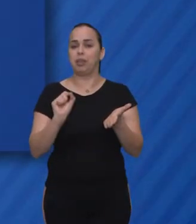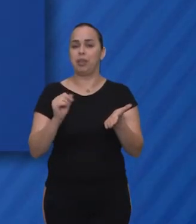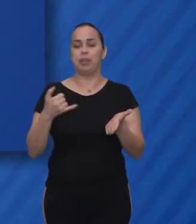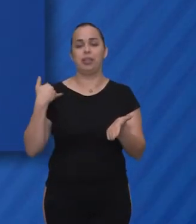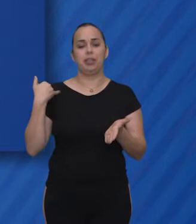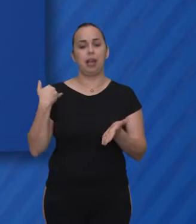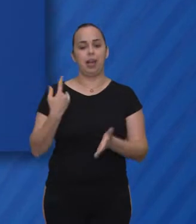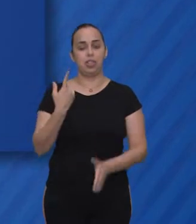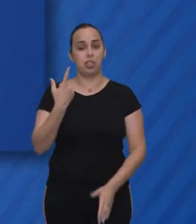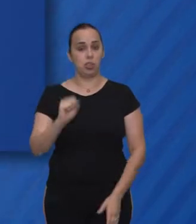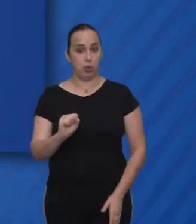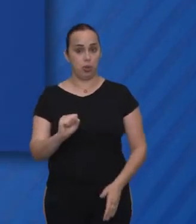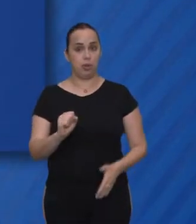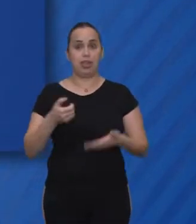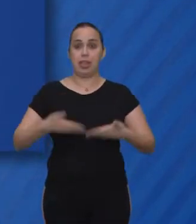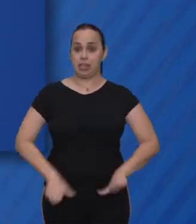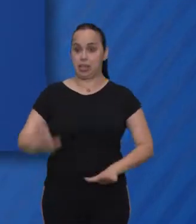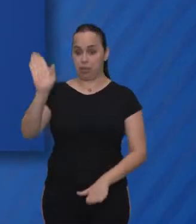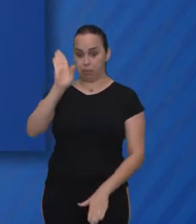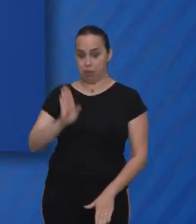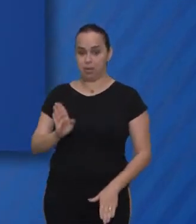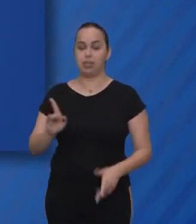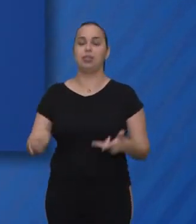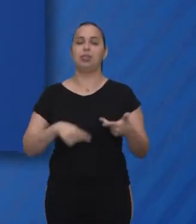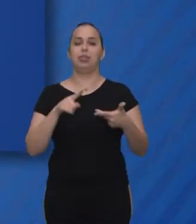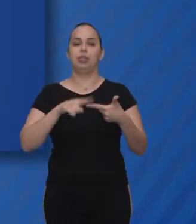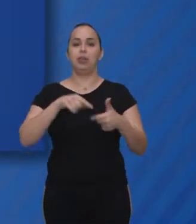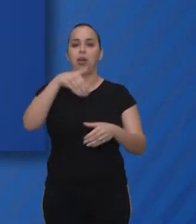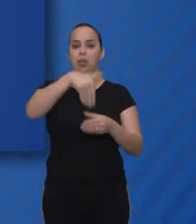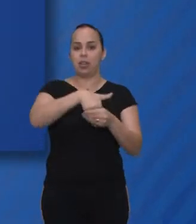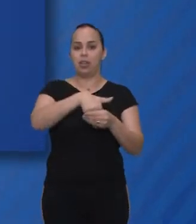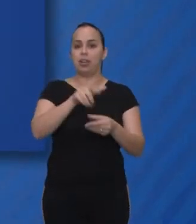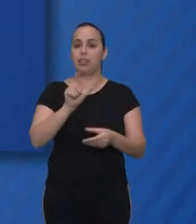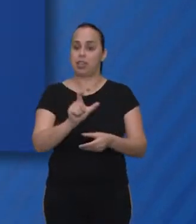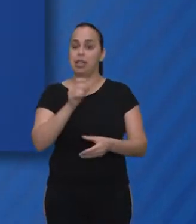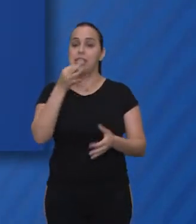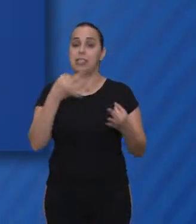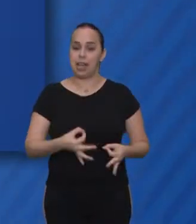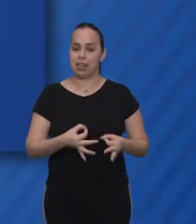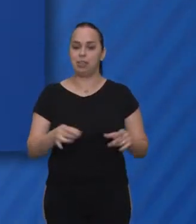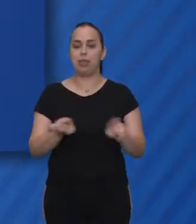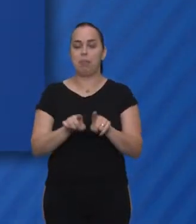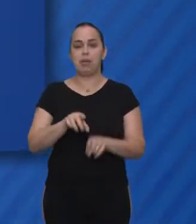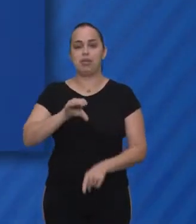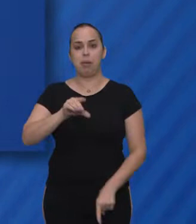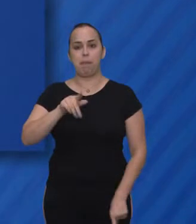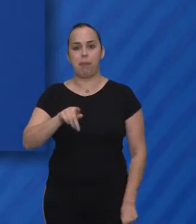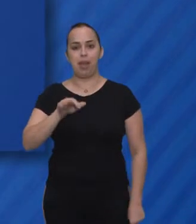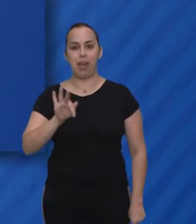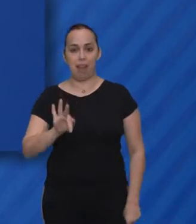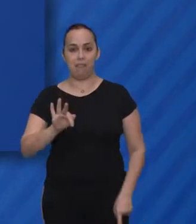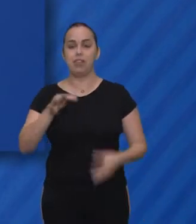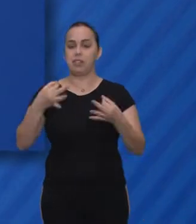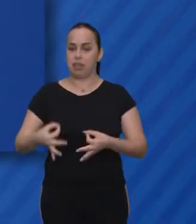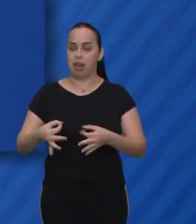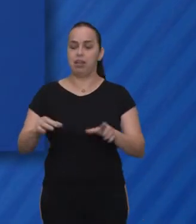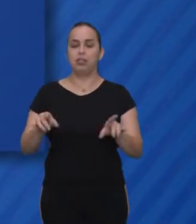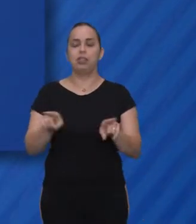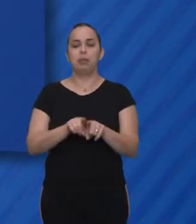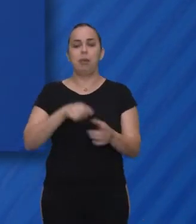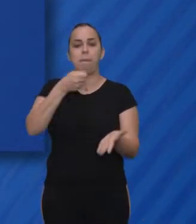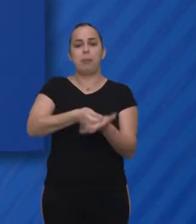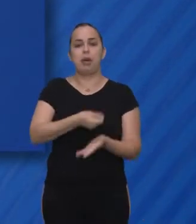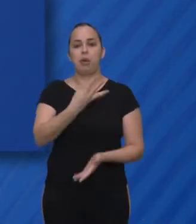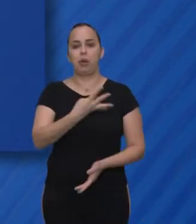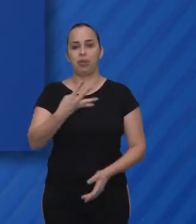preciso ser brasileiro ter no mínimo 18 anos está com o título de eleitor e o CPF regularizados a taxa de